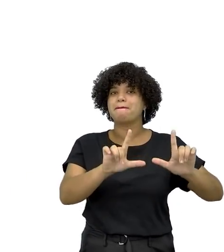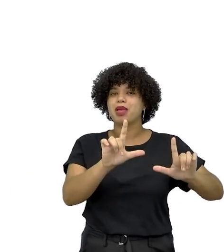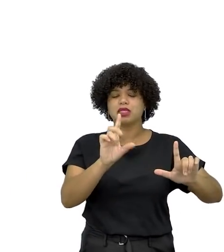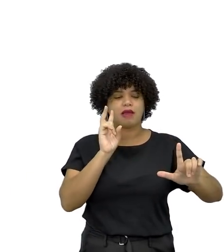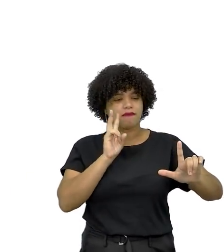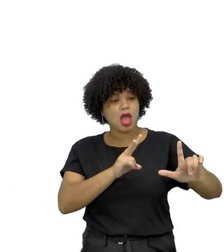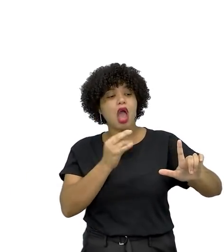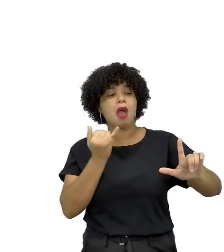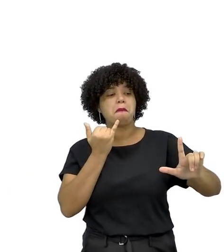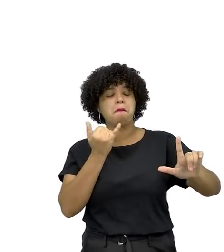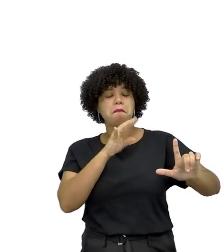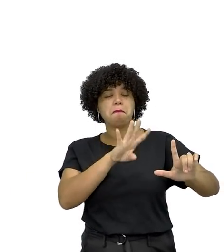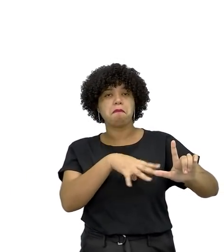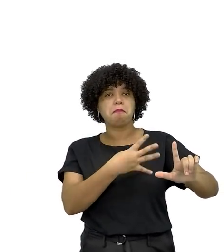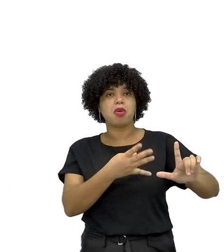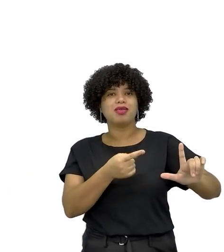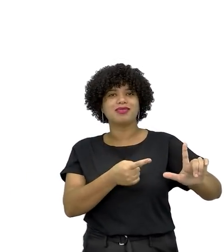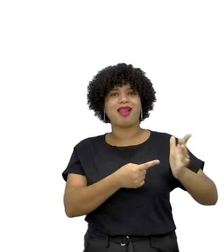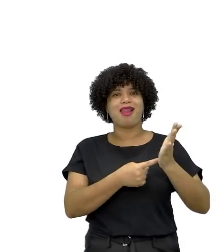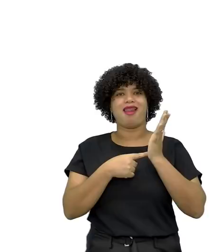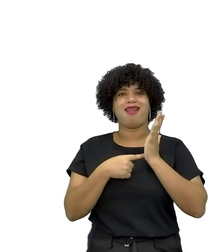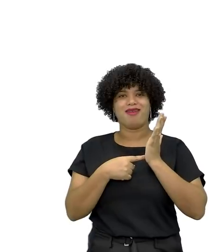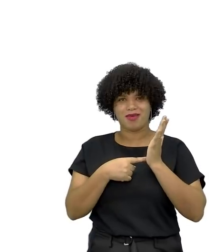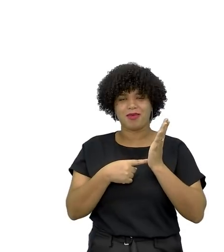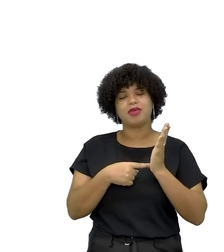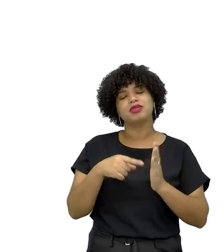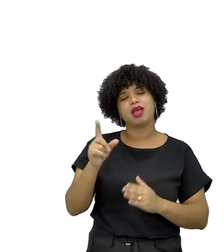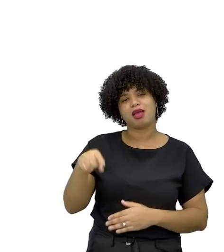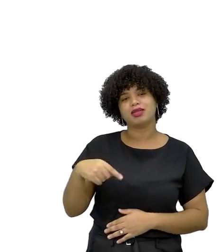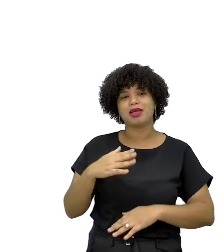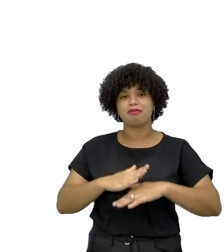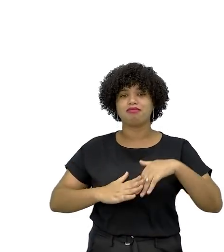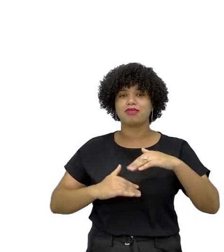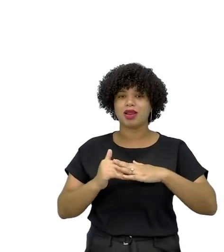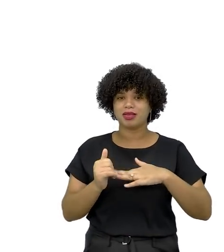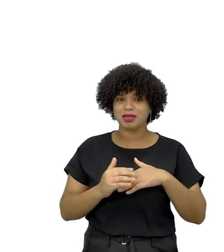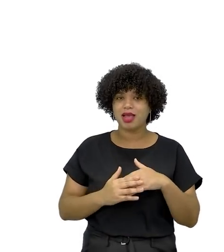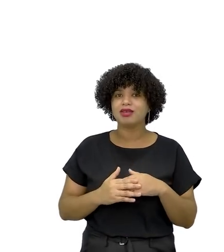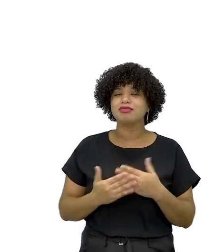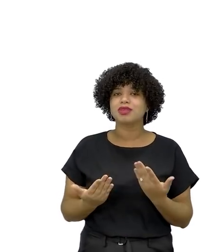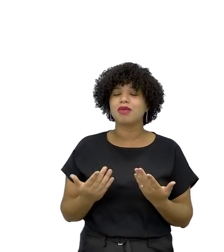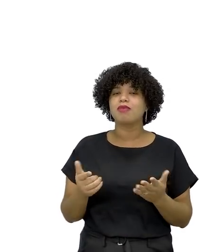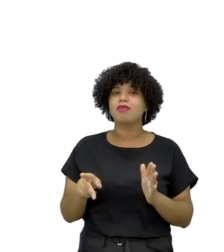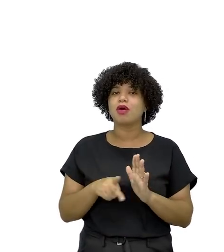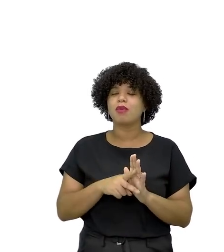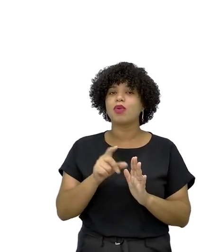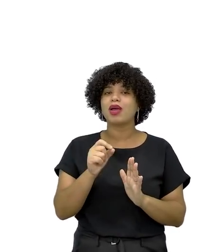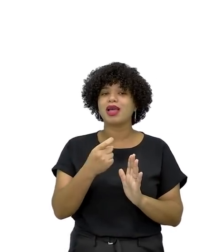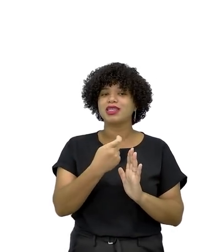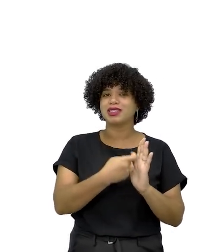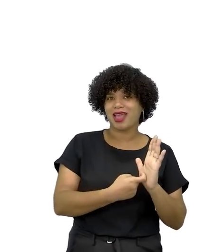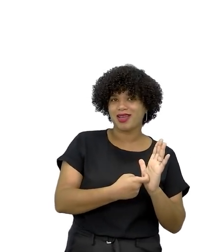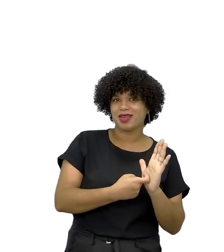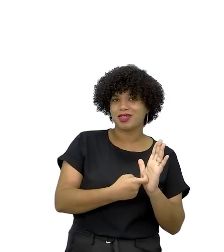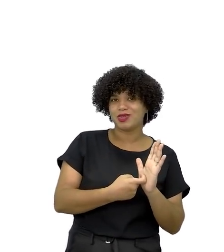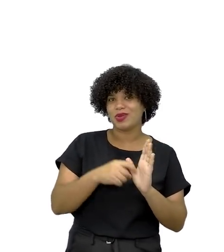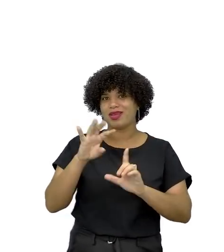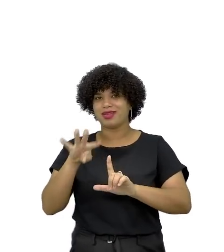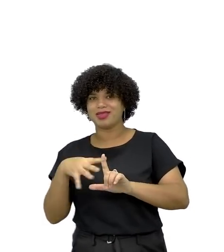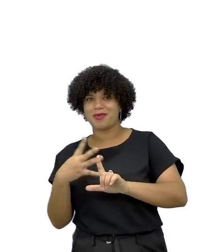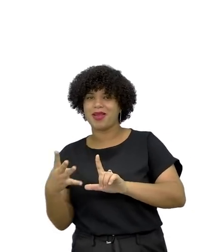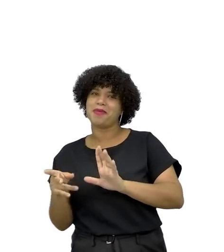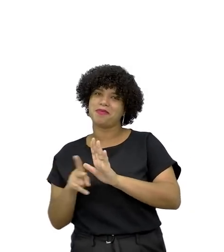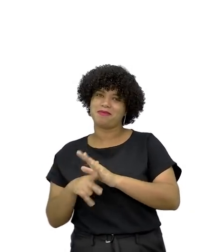bem bacana aqui, né, nessa habilidade, que é de redigir textos escritos, né, com o objetivo de